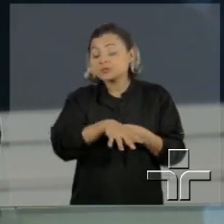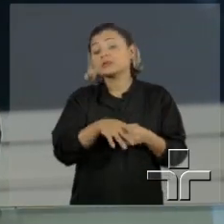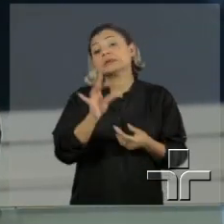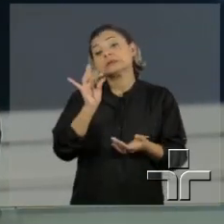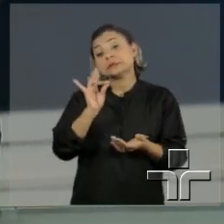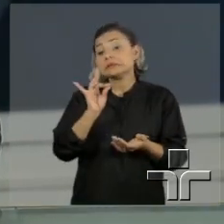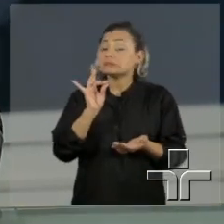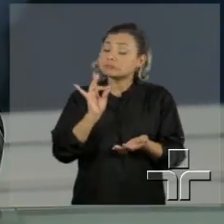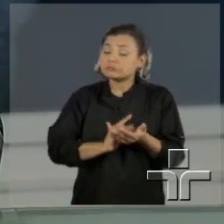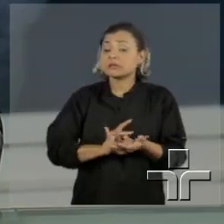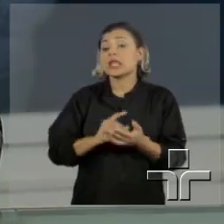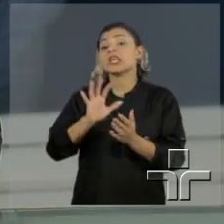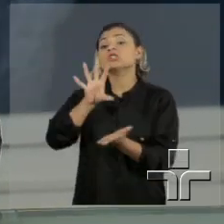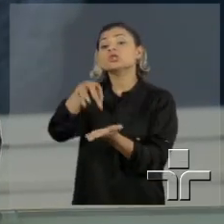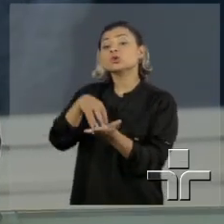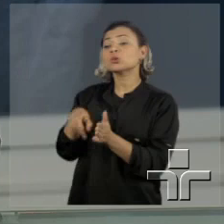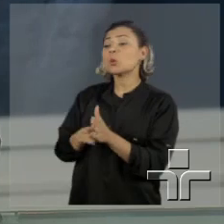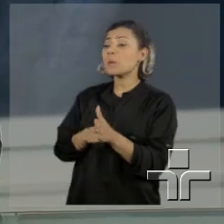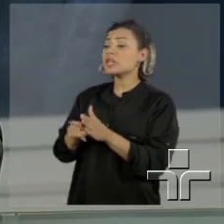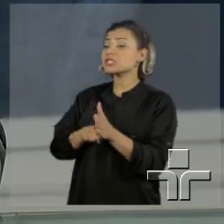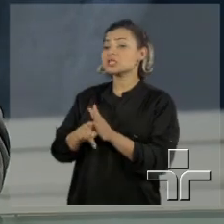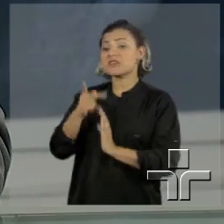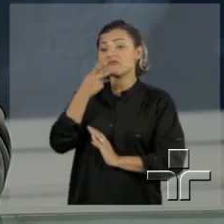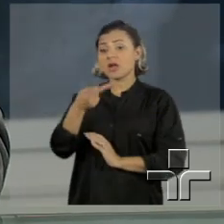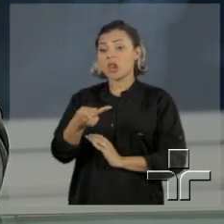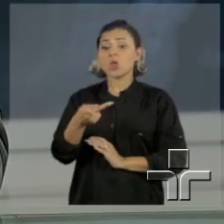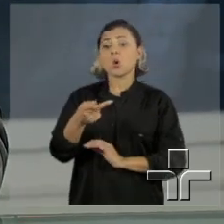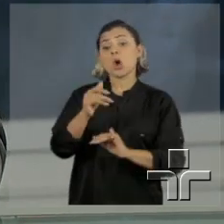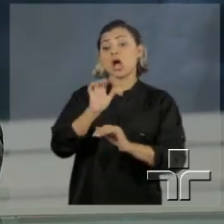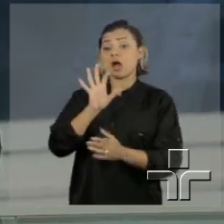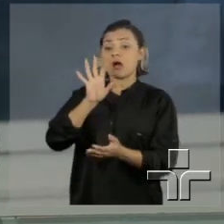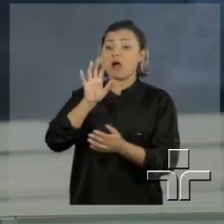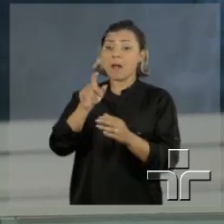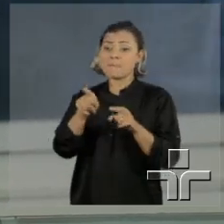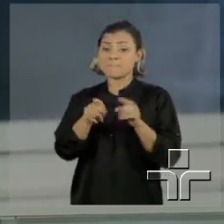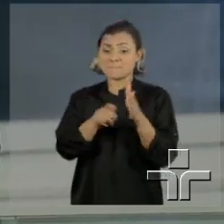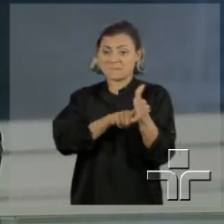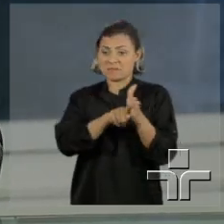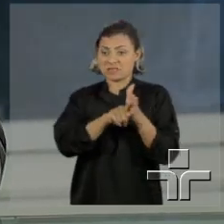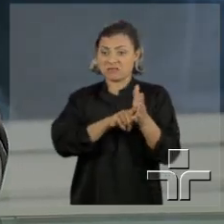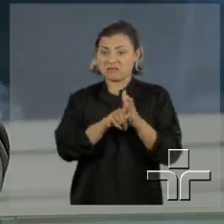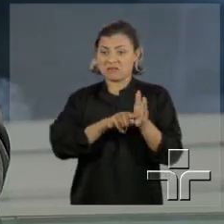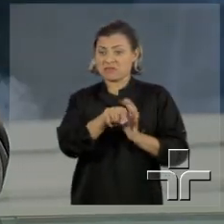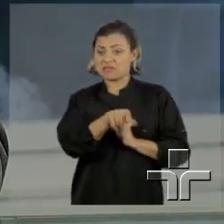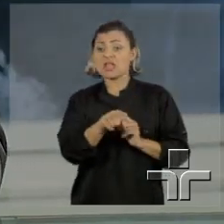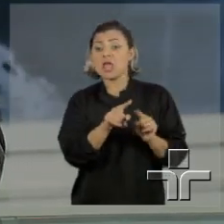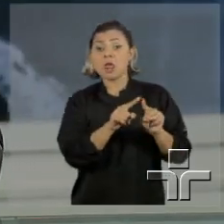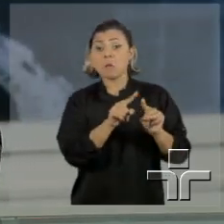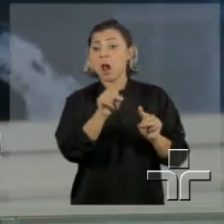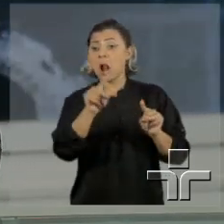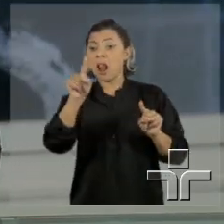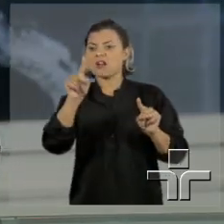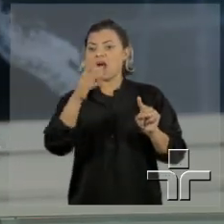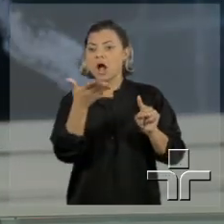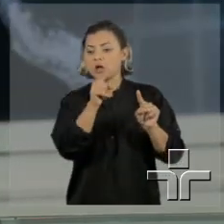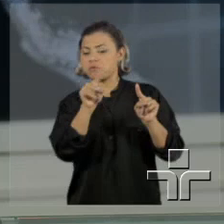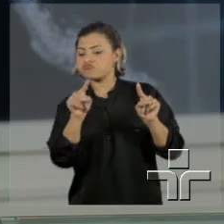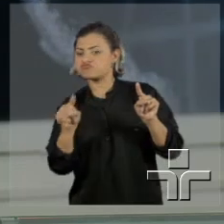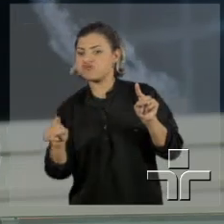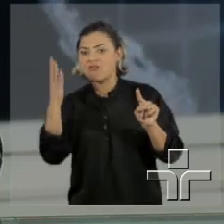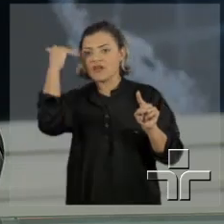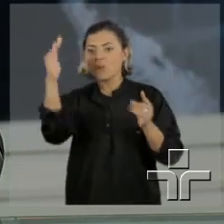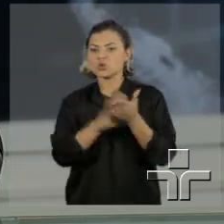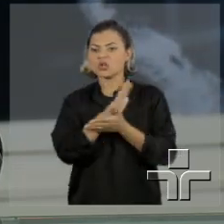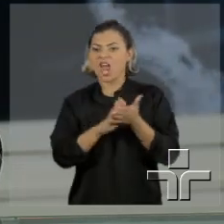instituto de pesquisa que mostra que a popularidade dele caiu é fake, o jornalista está trabalhando com fake news, os dados